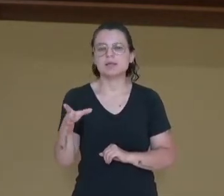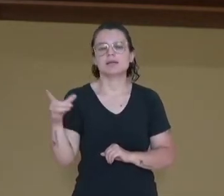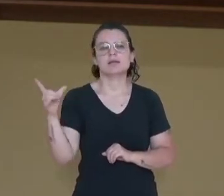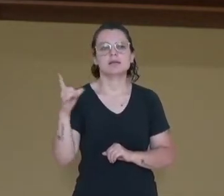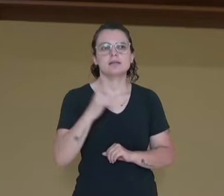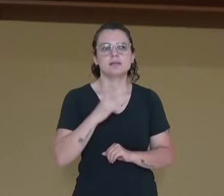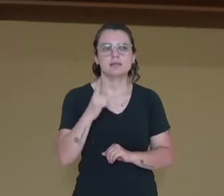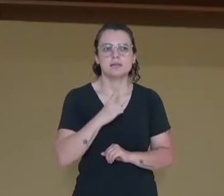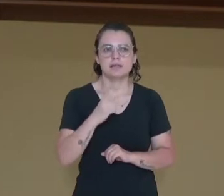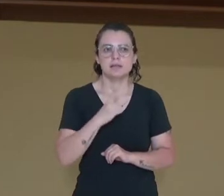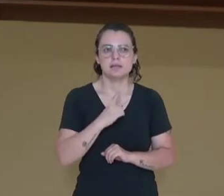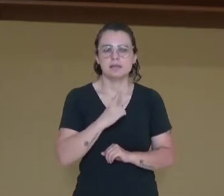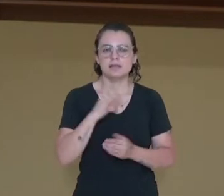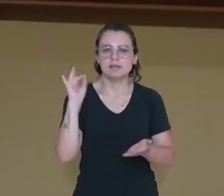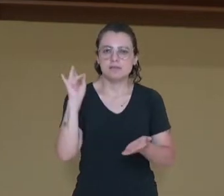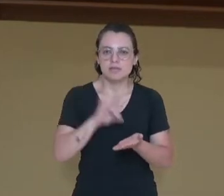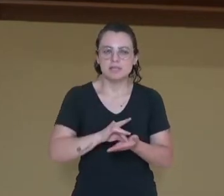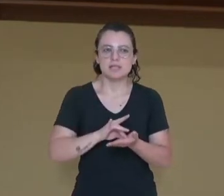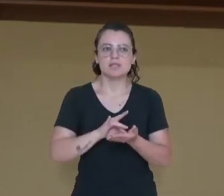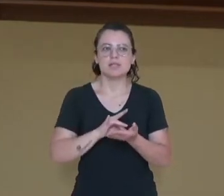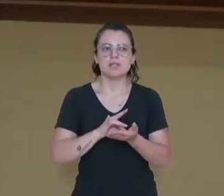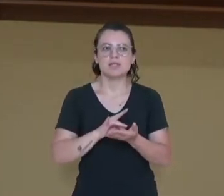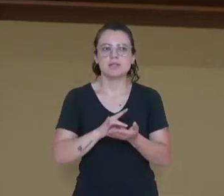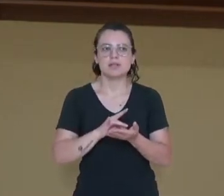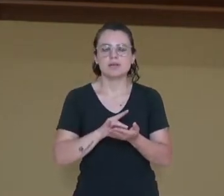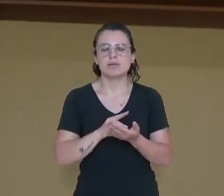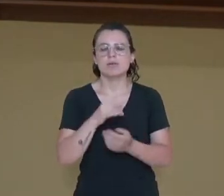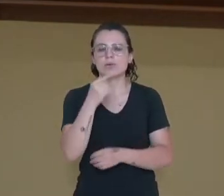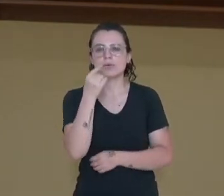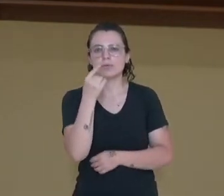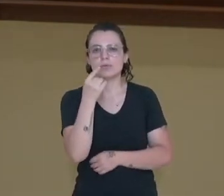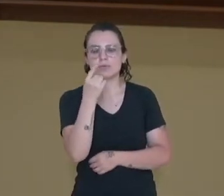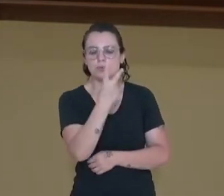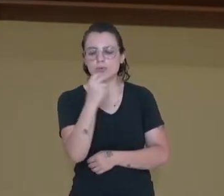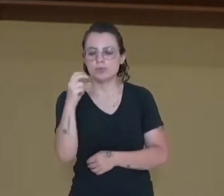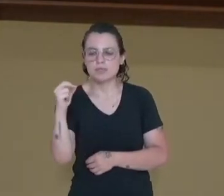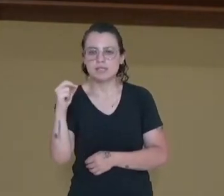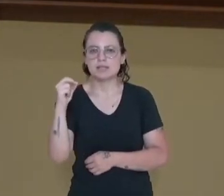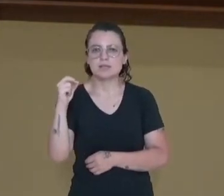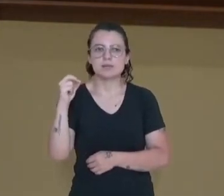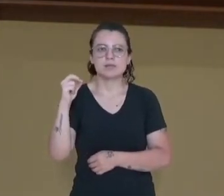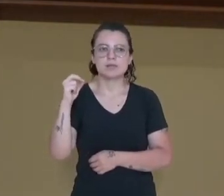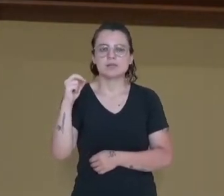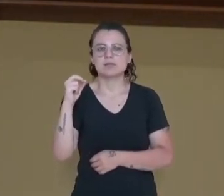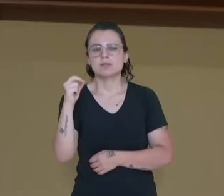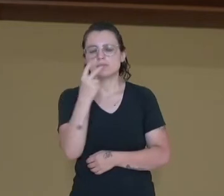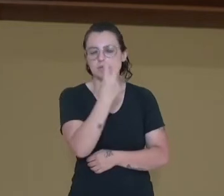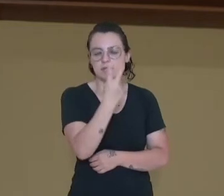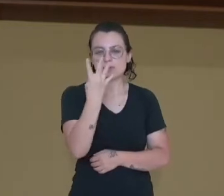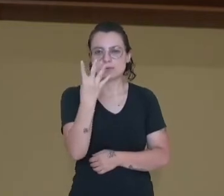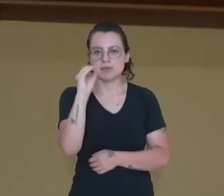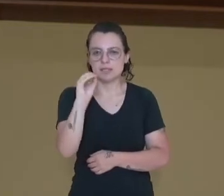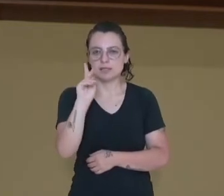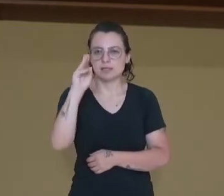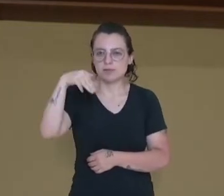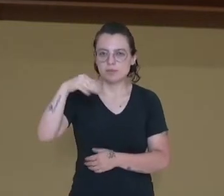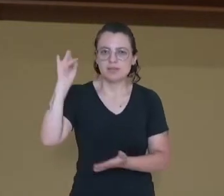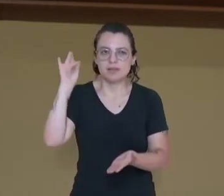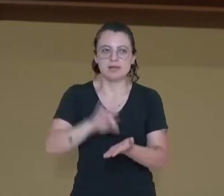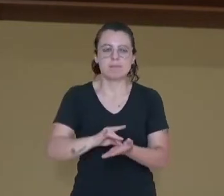mapa, na realidade, vai estar equivalendo a 240 quilômetros de distância